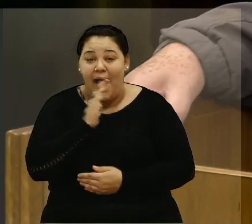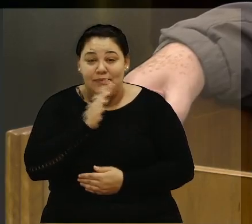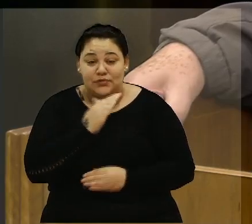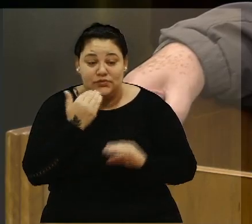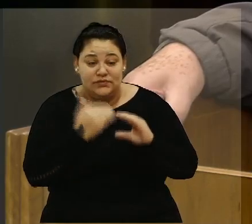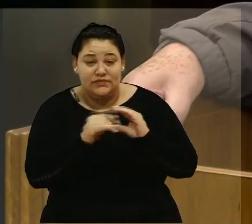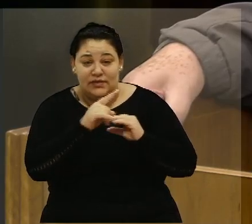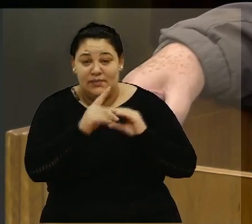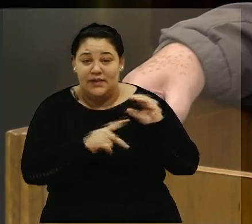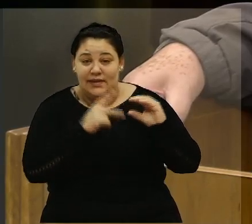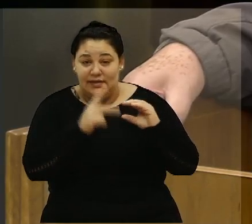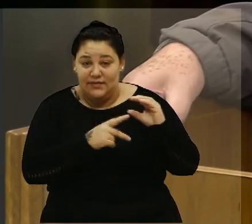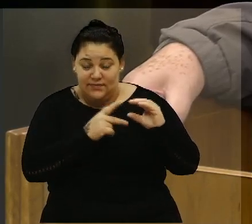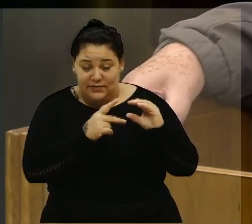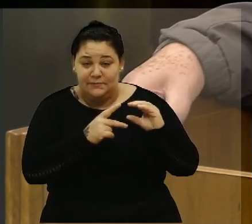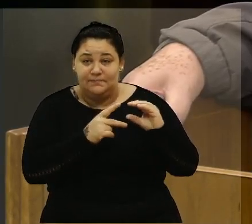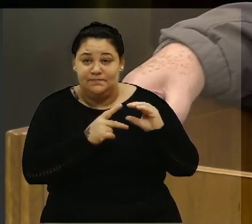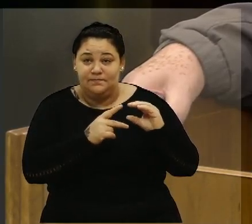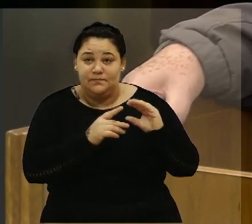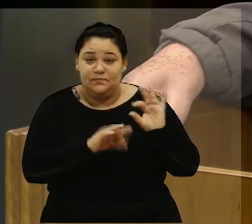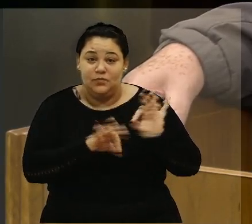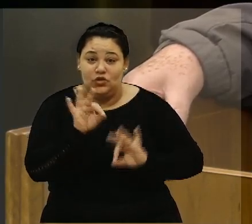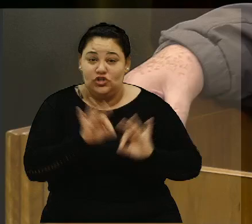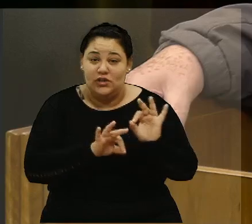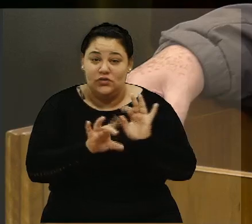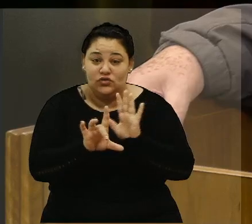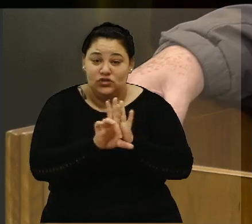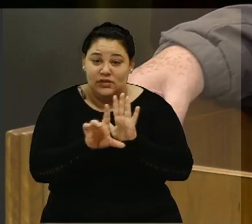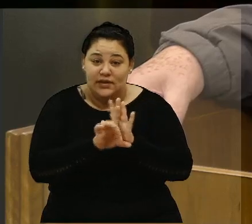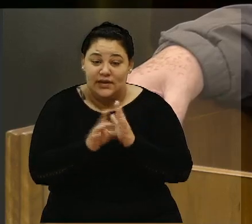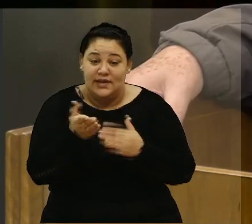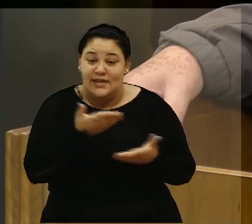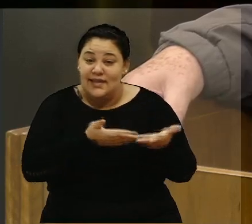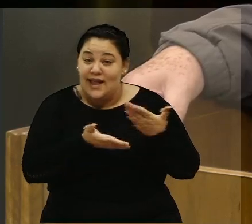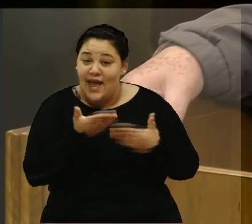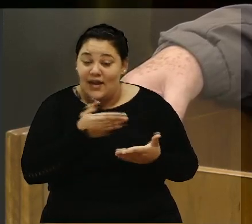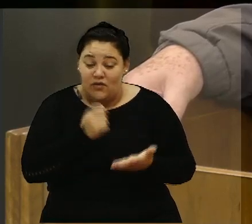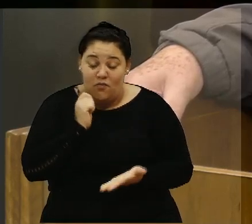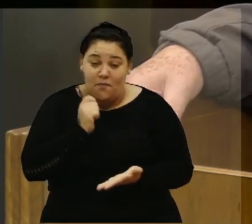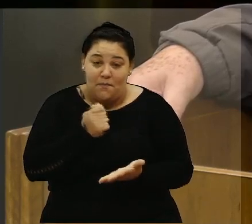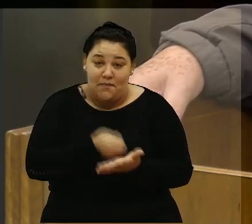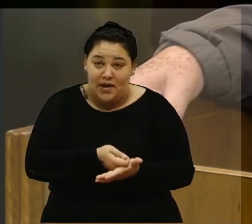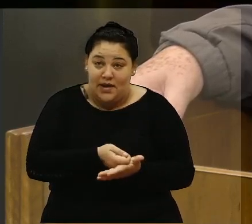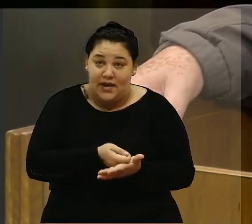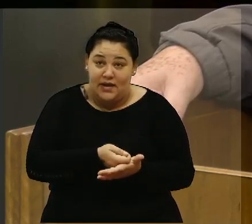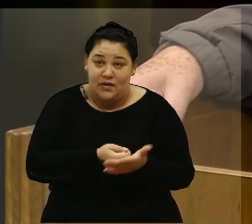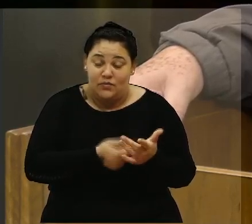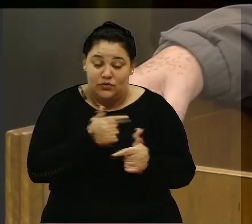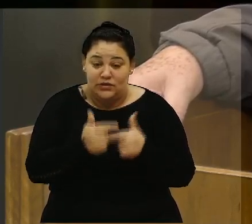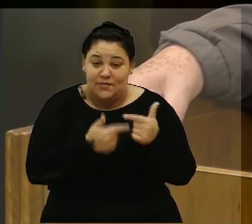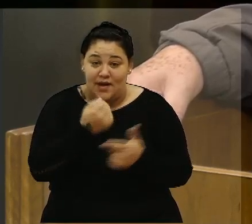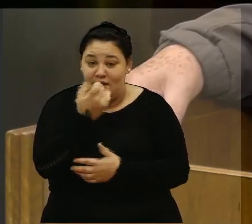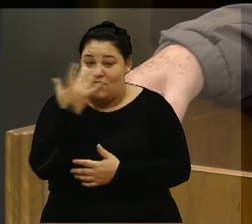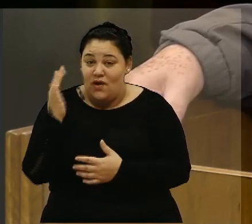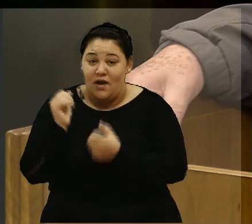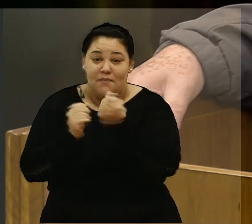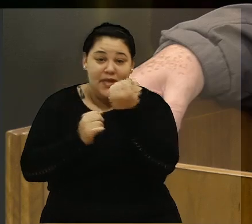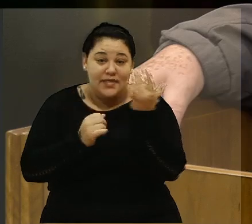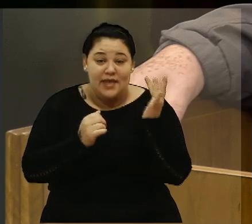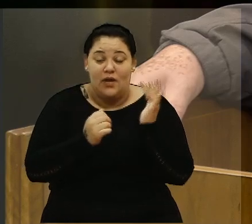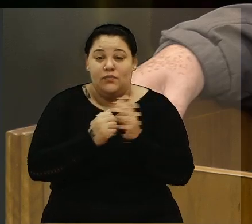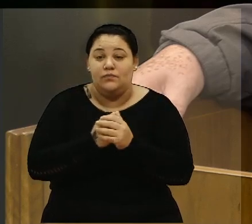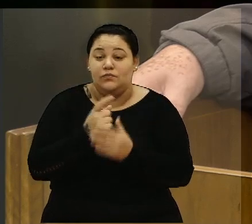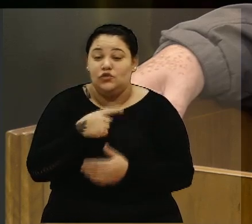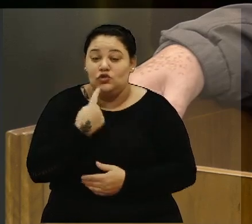Câmara um projeto de lei que trate do pagamento por serviços ambientais, para que os